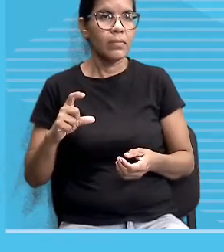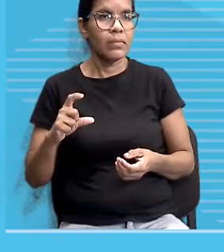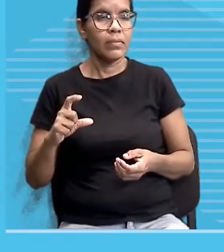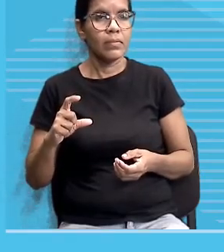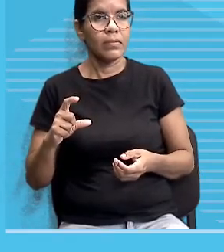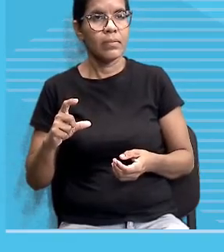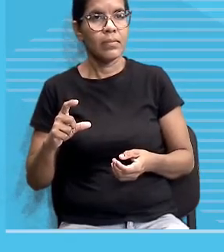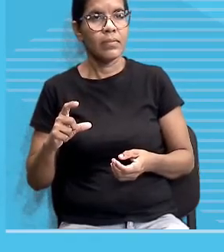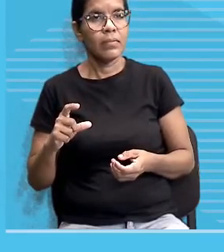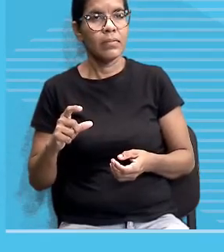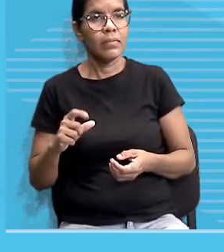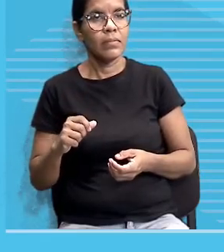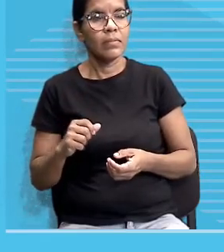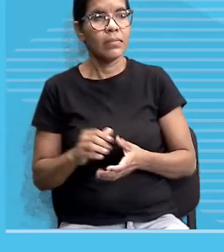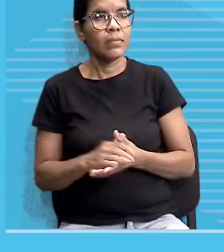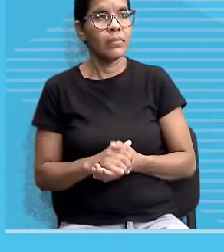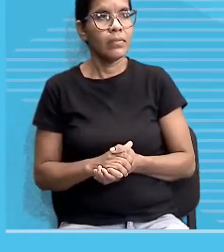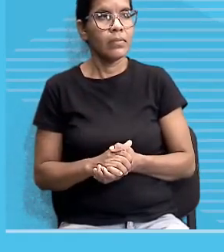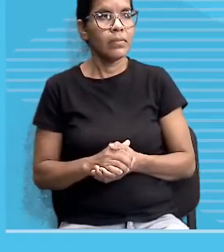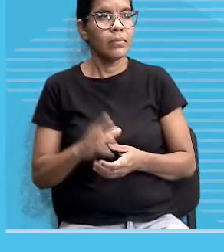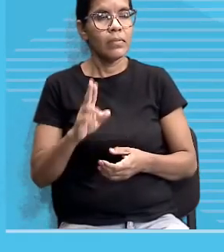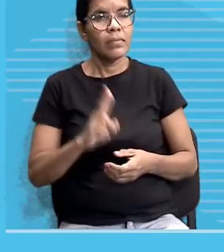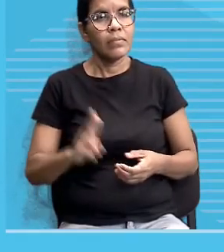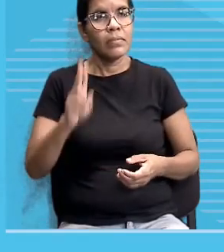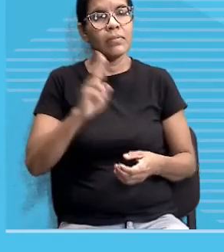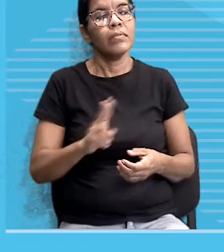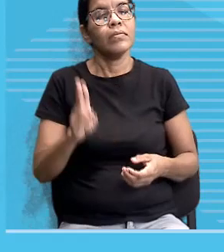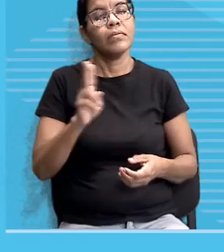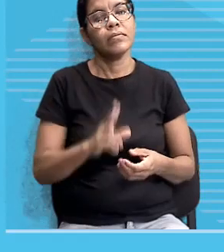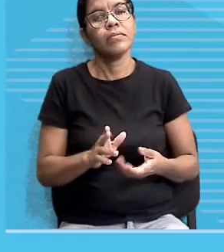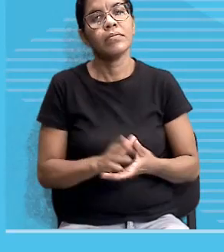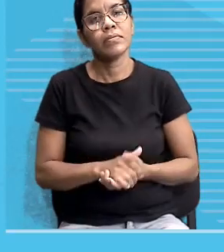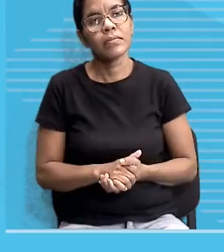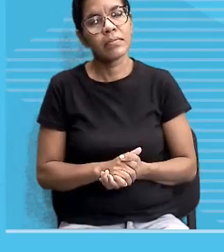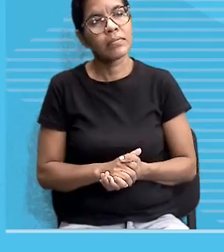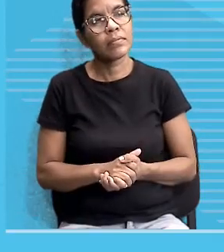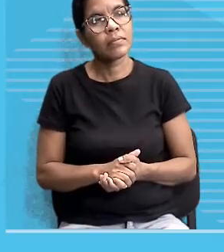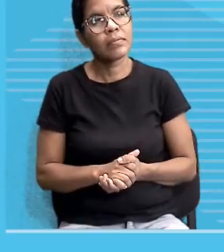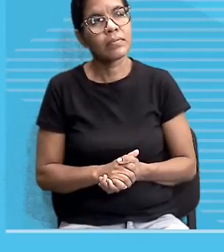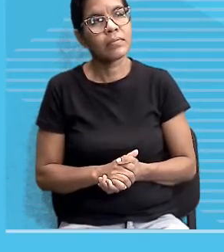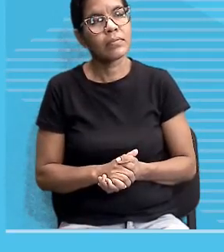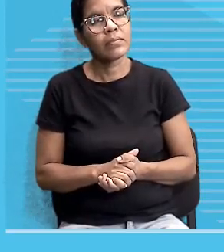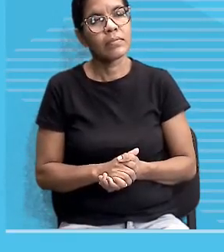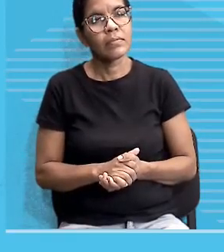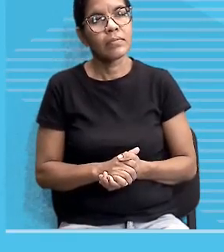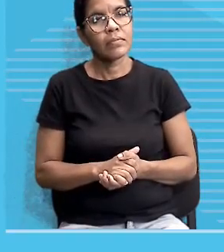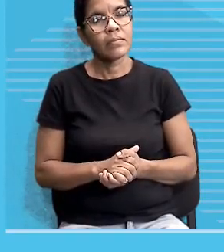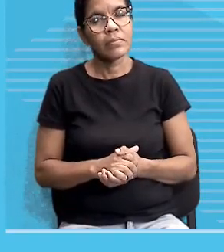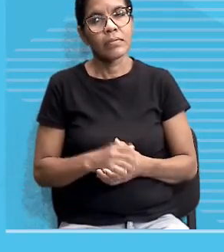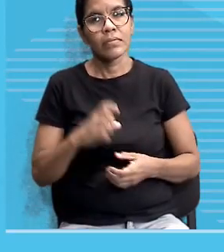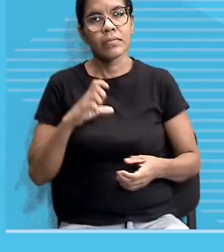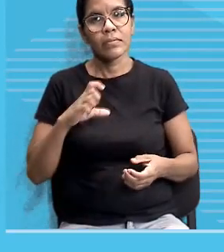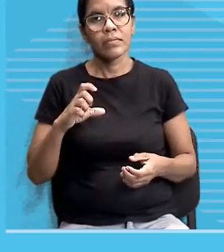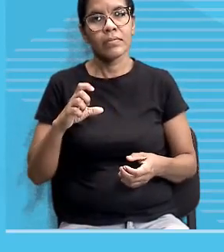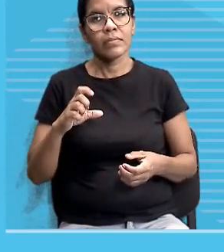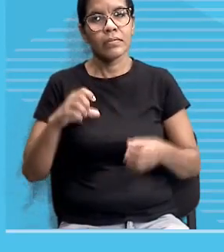então vamos usar a expressão uzinha do calor específico